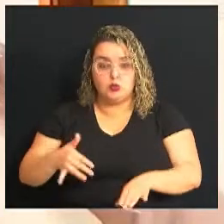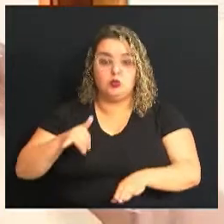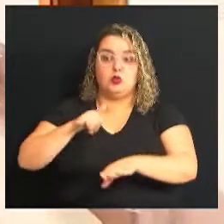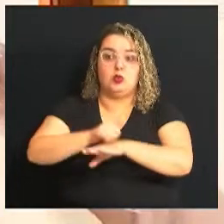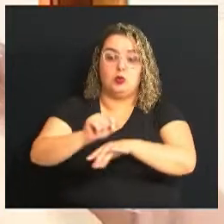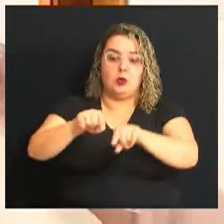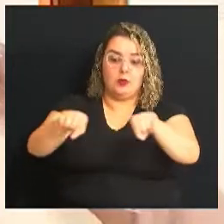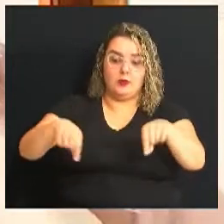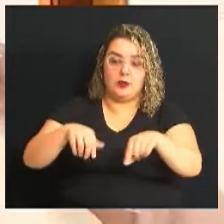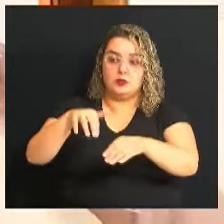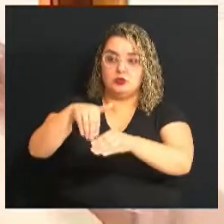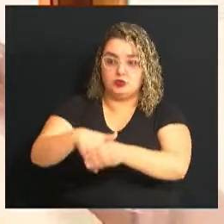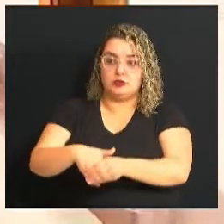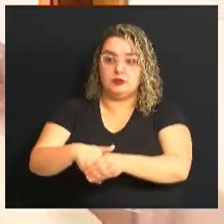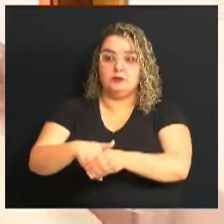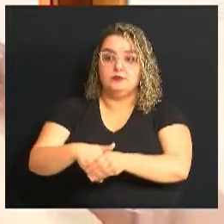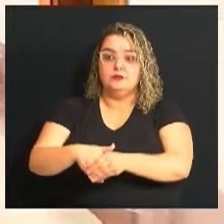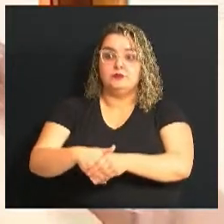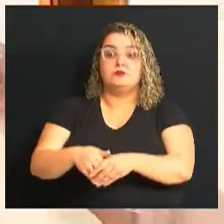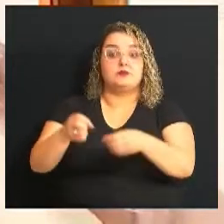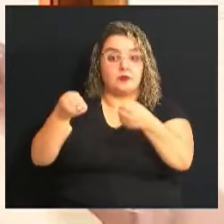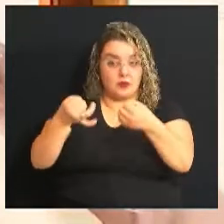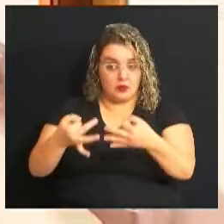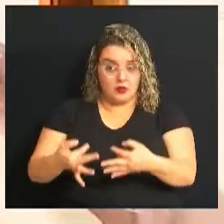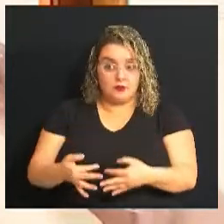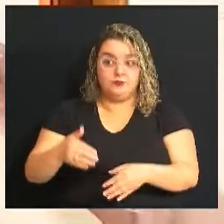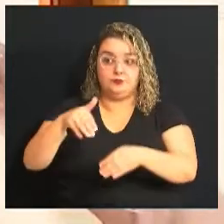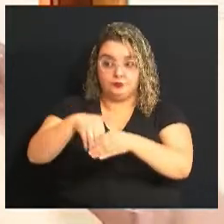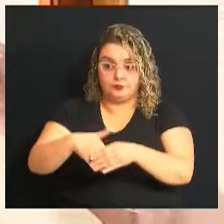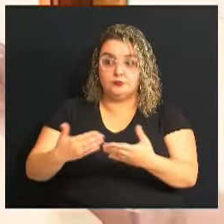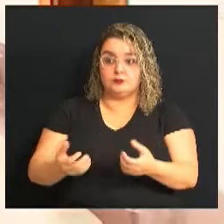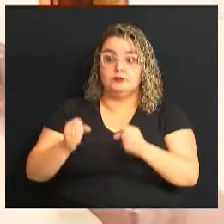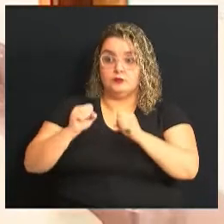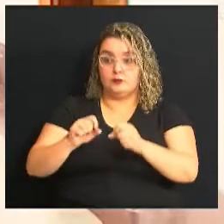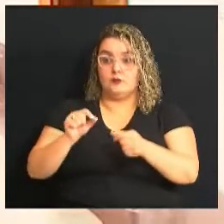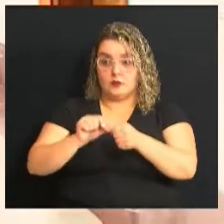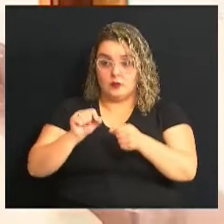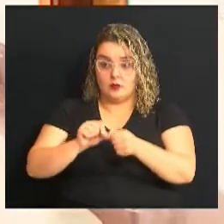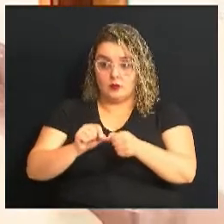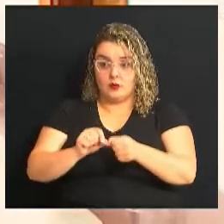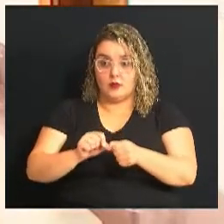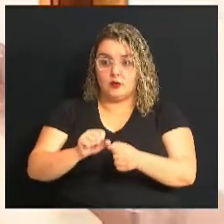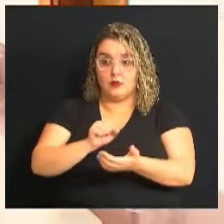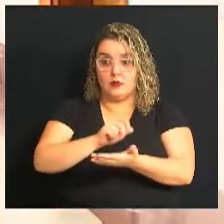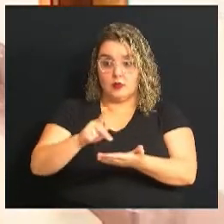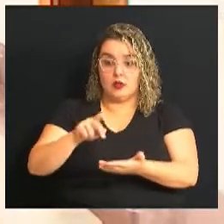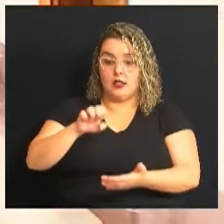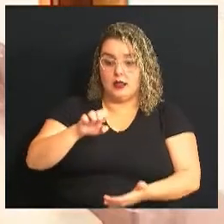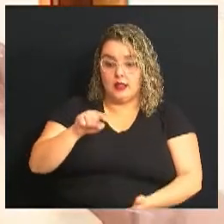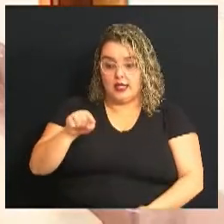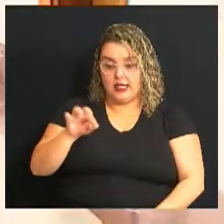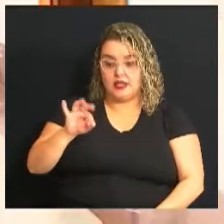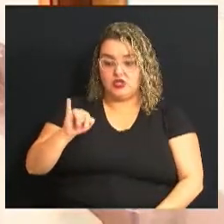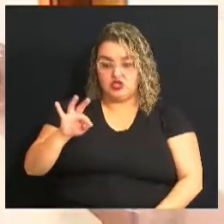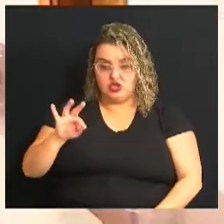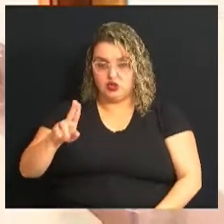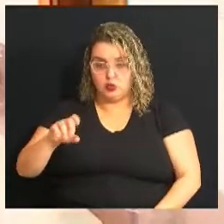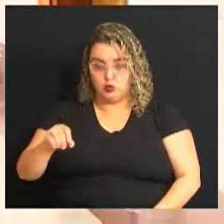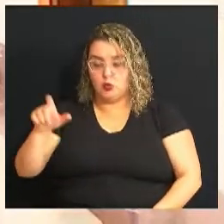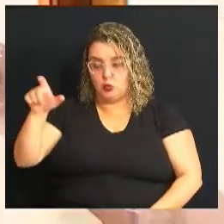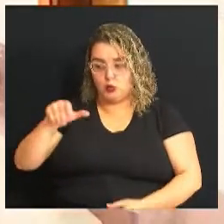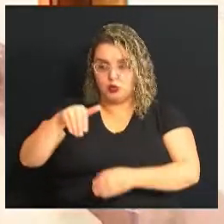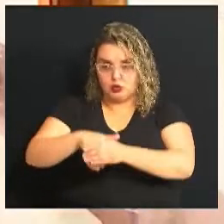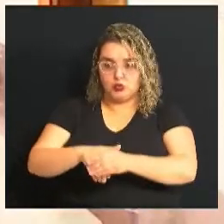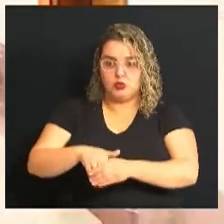urnas. Essa justificativa de ausência pode ser feita pelo aplicativo e-título, que opera por